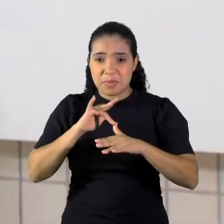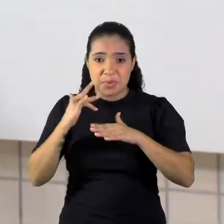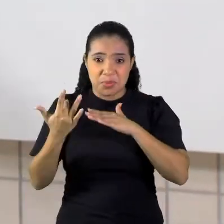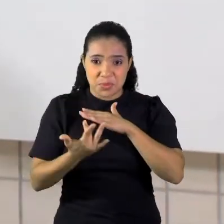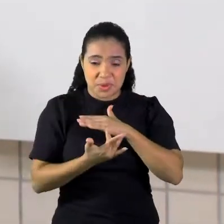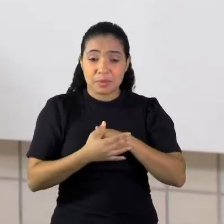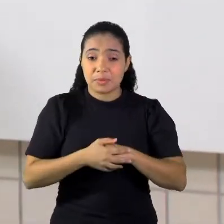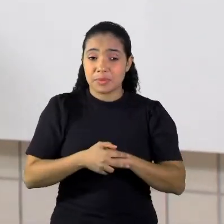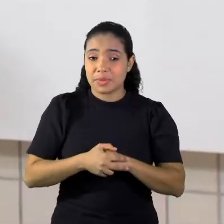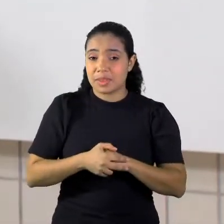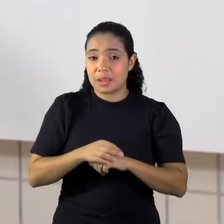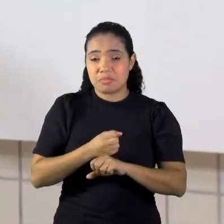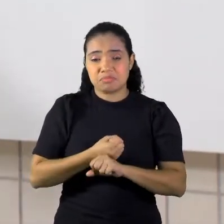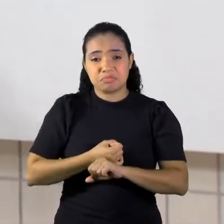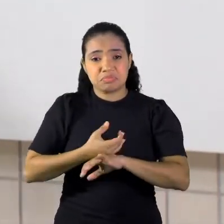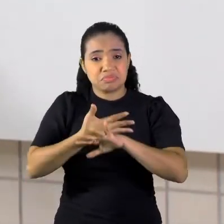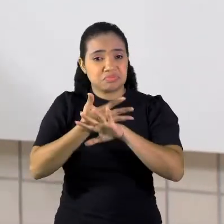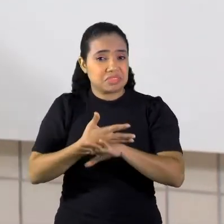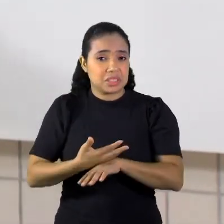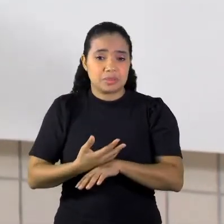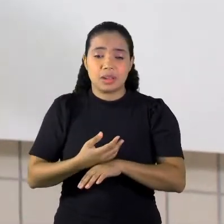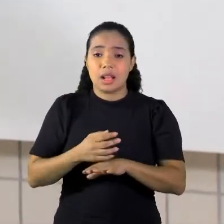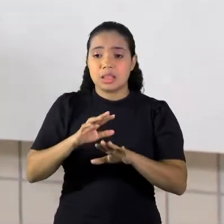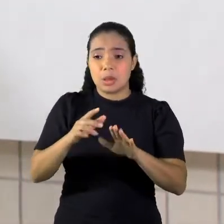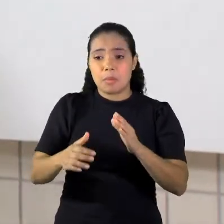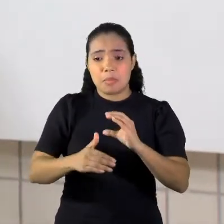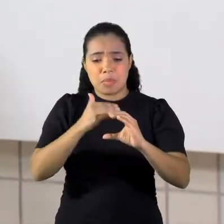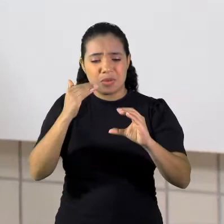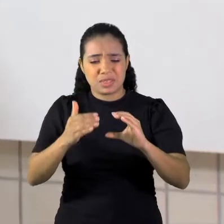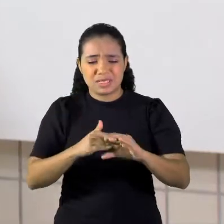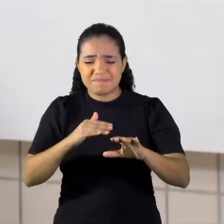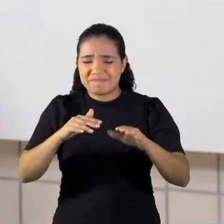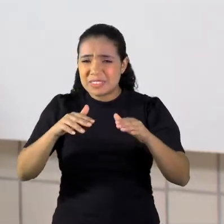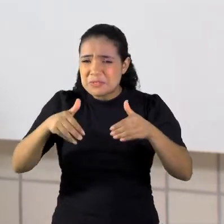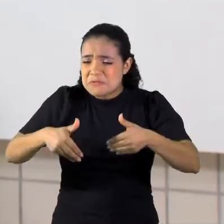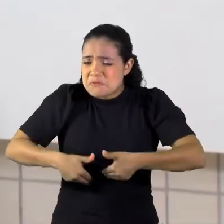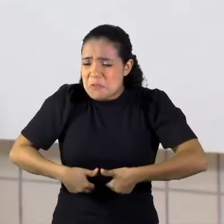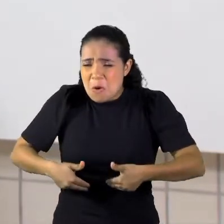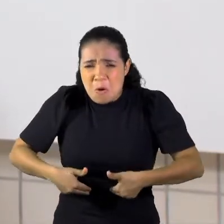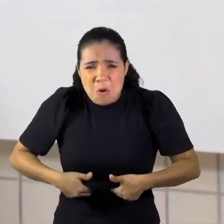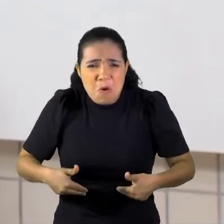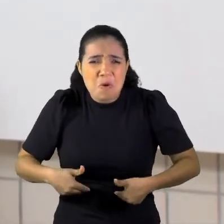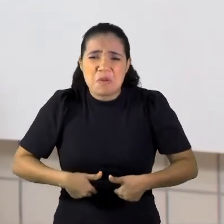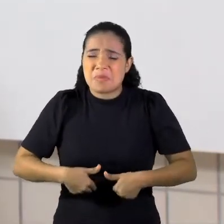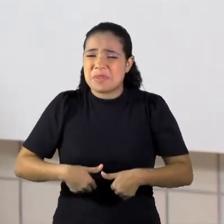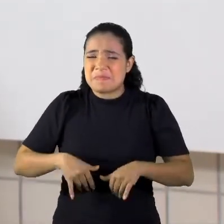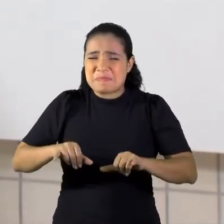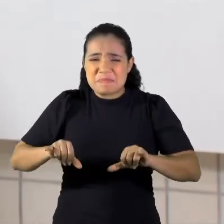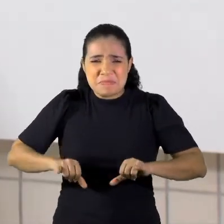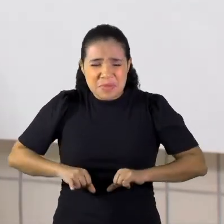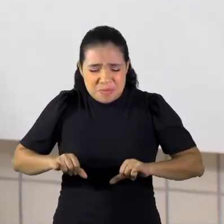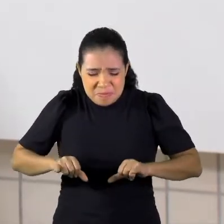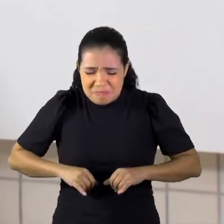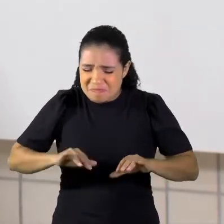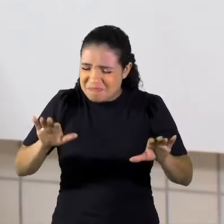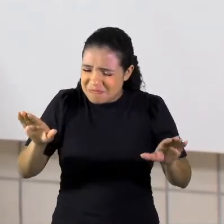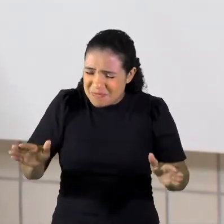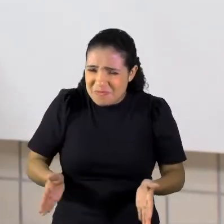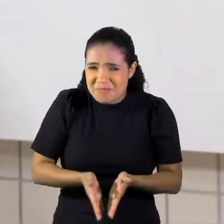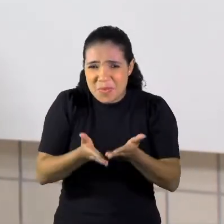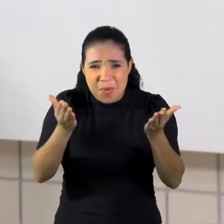sociais, eles mostravam a situação assim, de extremo caos, de fome, de miséria. Pessoas